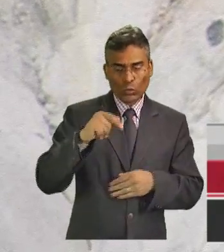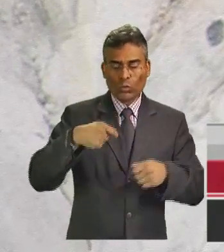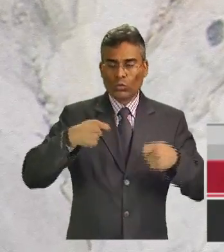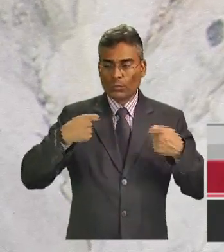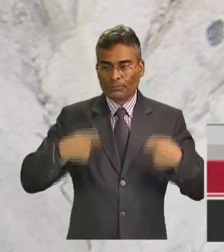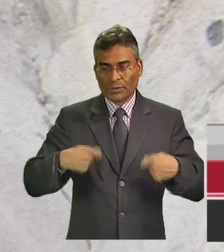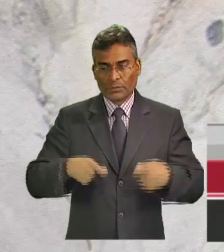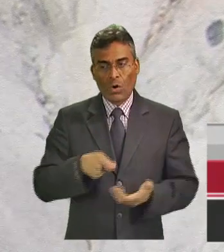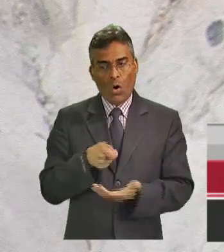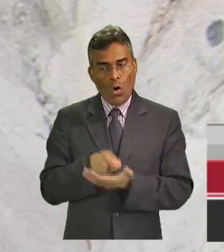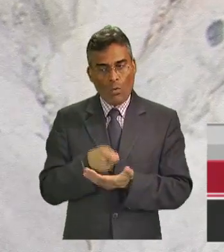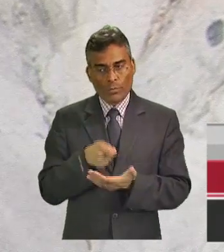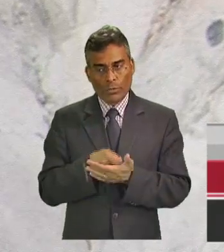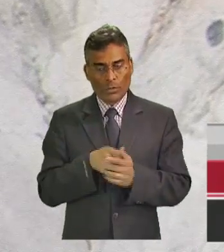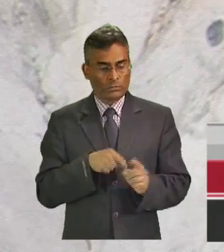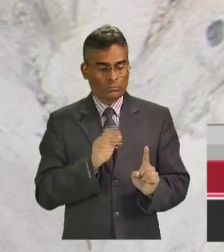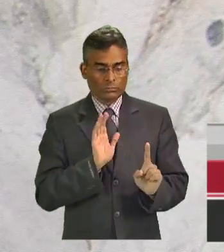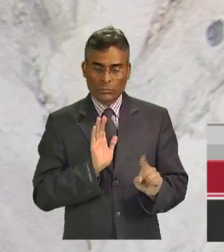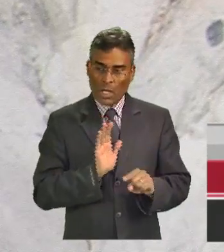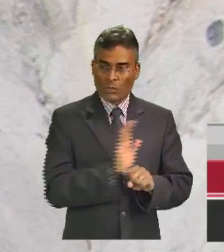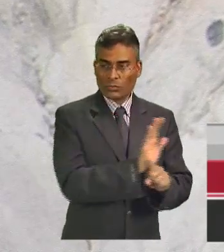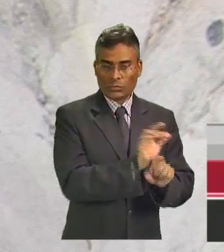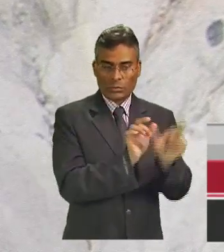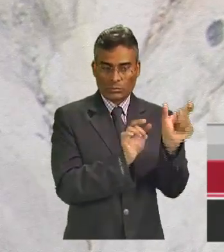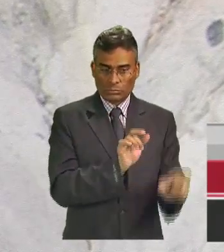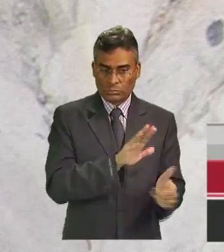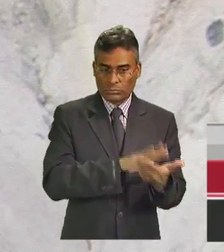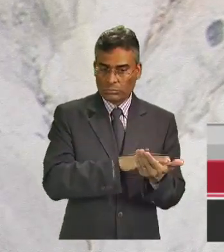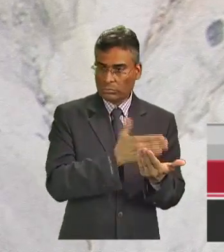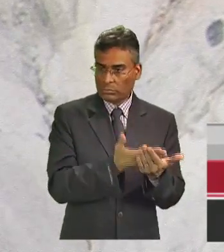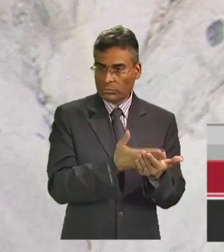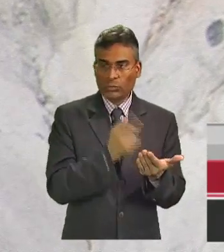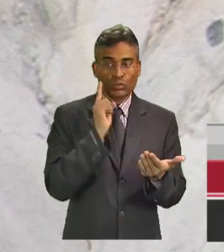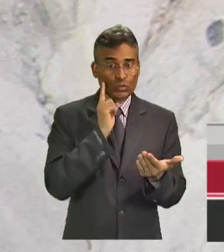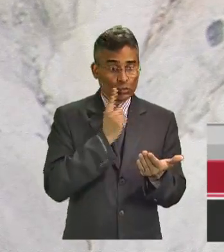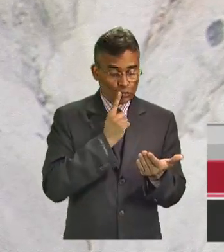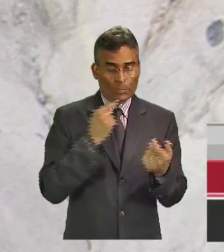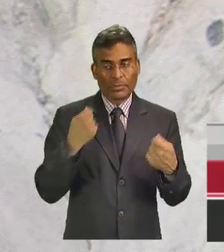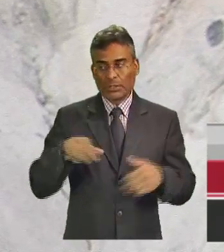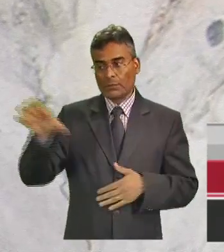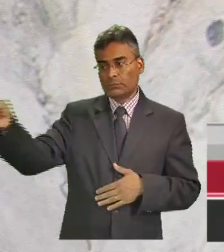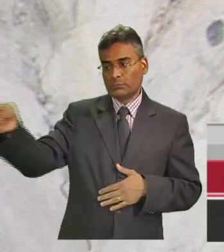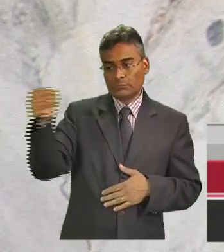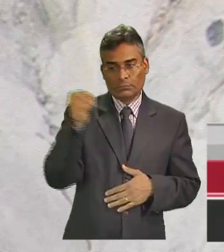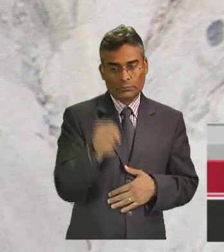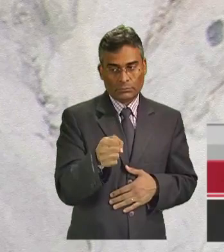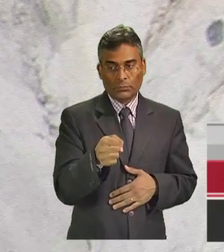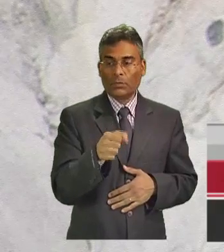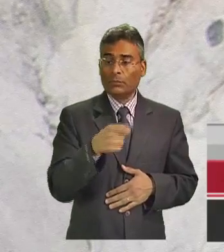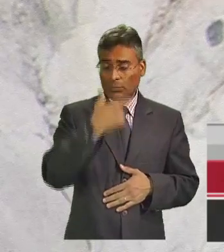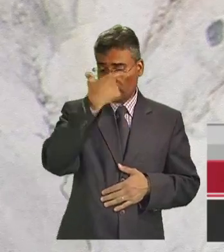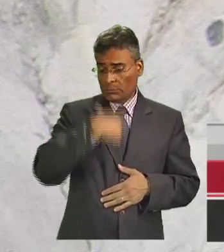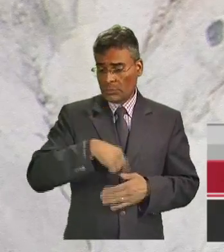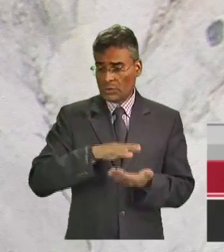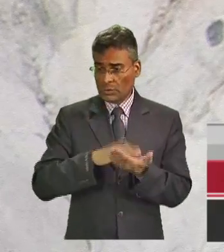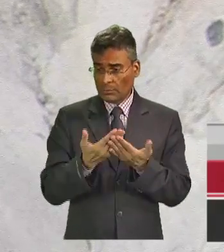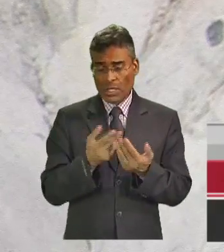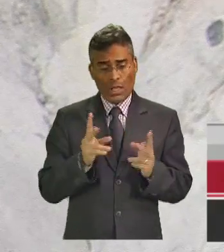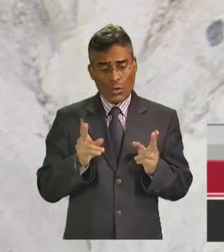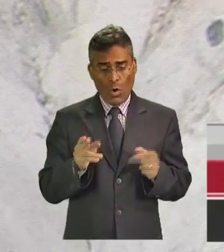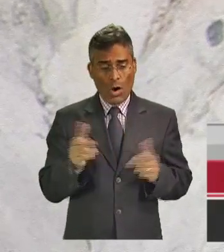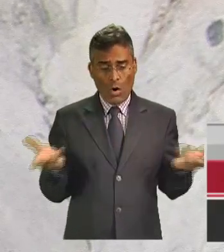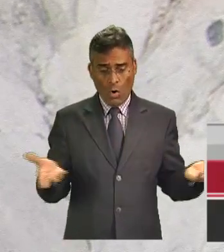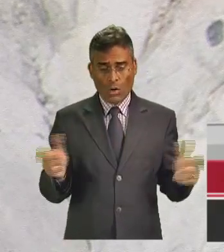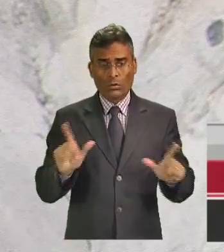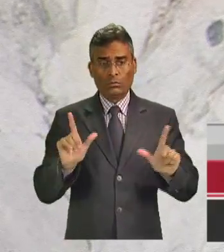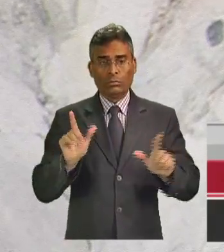aos alunos surdos os serviços de tradutor e intérprete de Libras, como é o caso na televisão agora, que nós estamos falando,